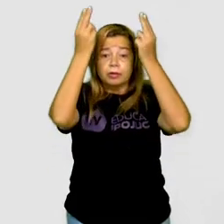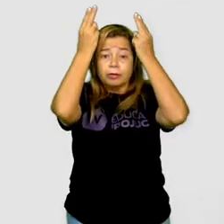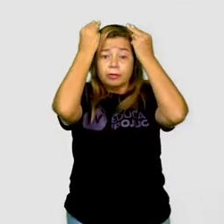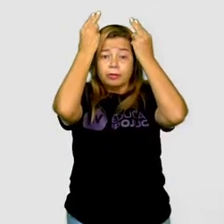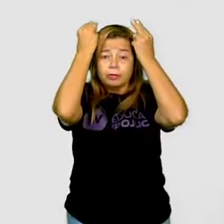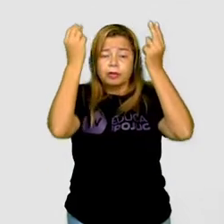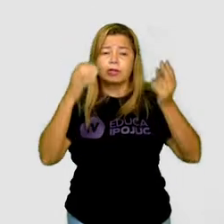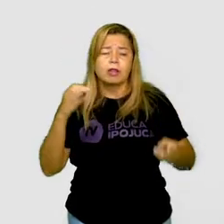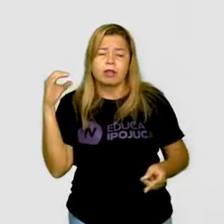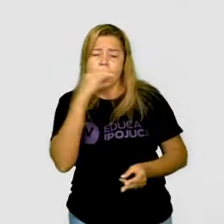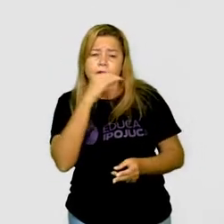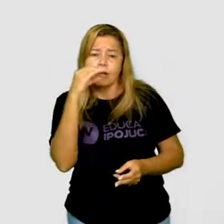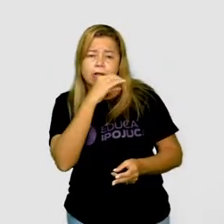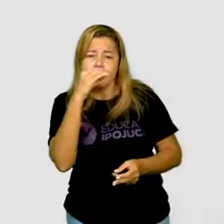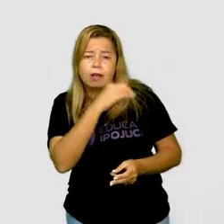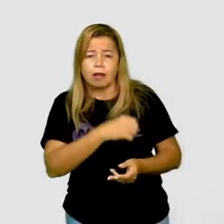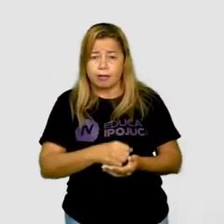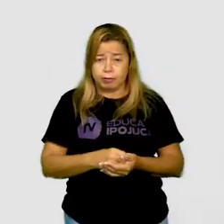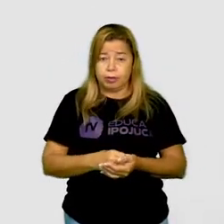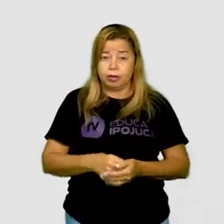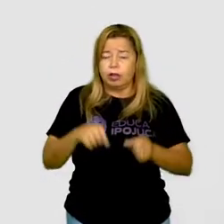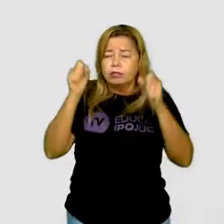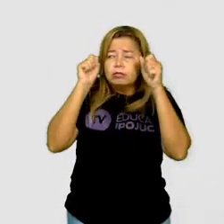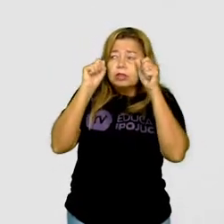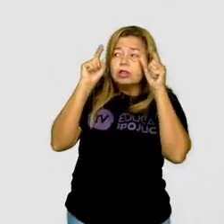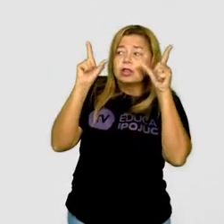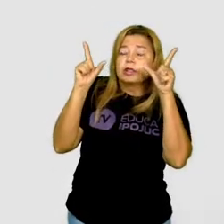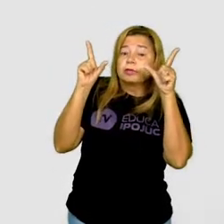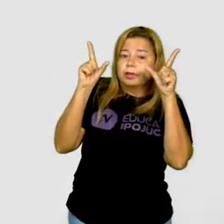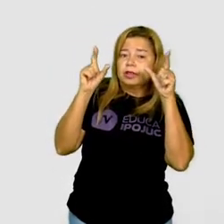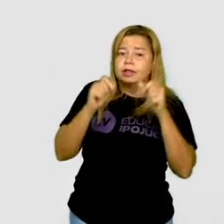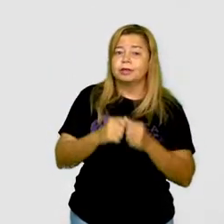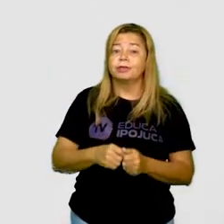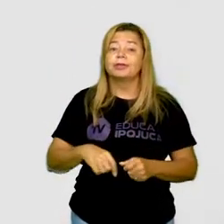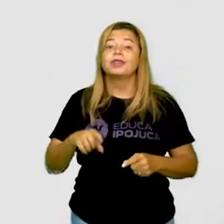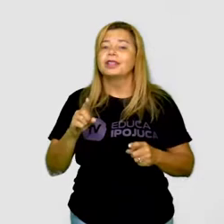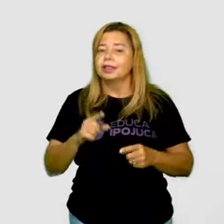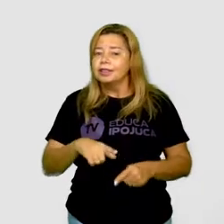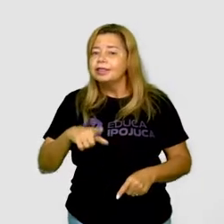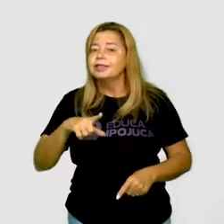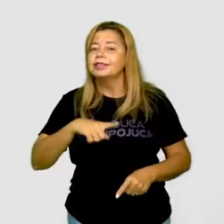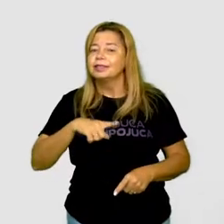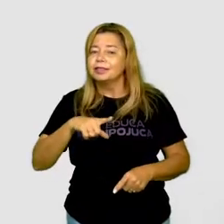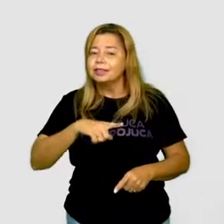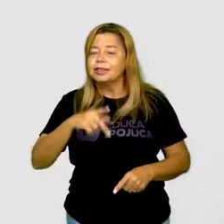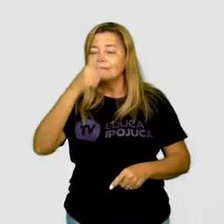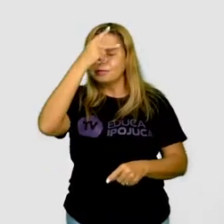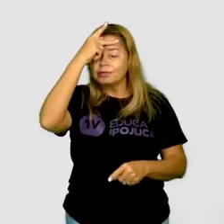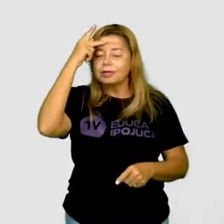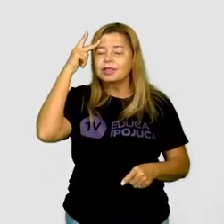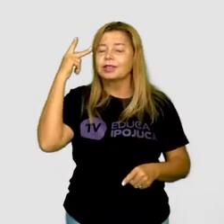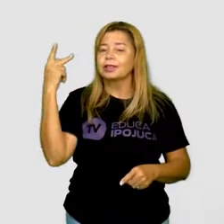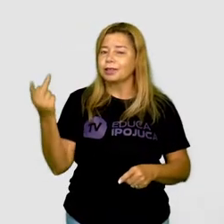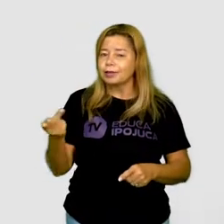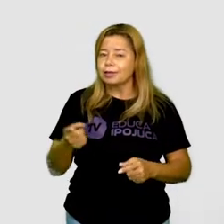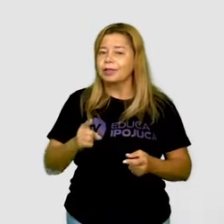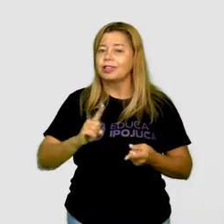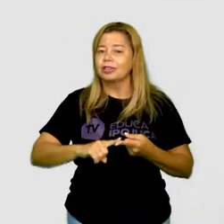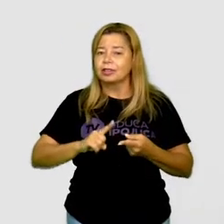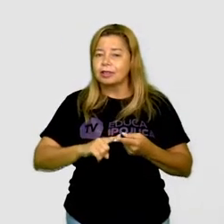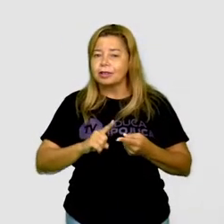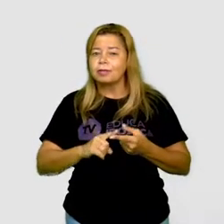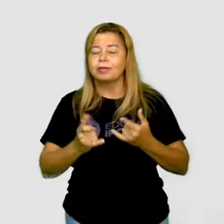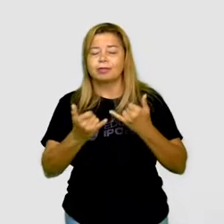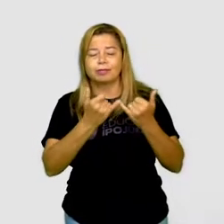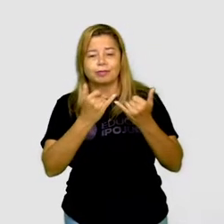é esperto, ele é ágil. E tem pessoas assim, que têm essas características, ok? E vamos aí a